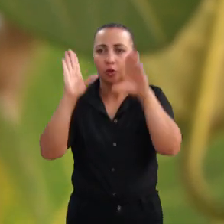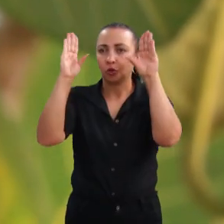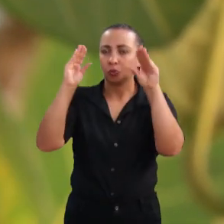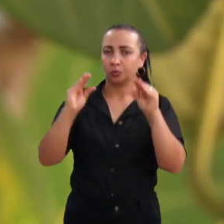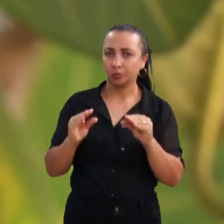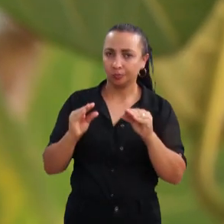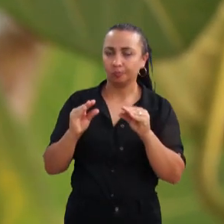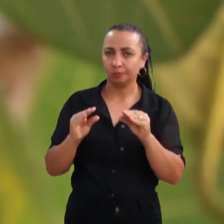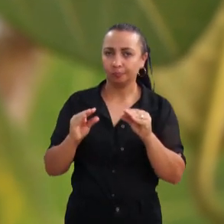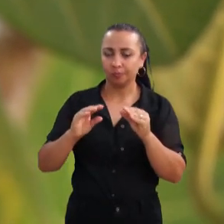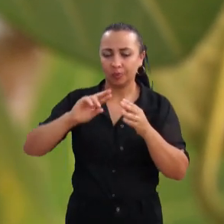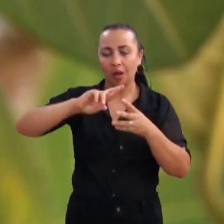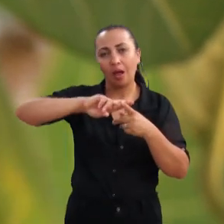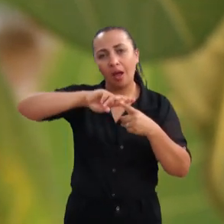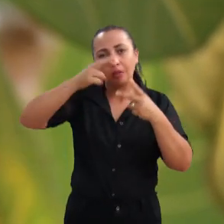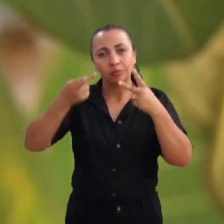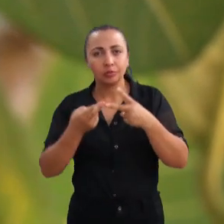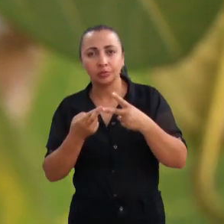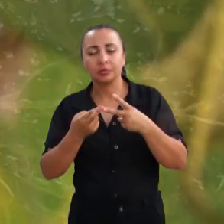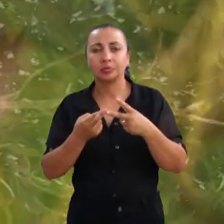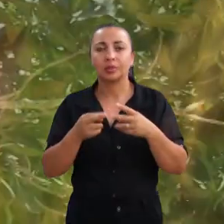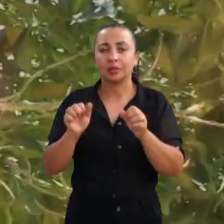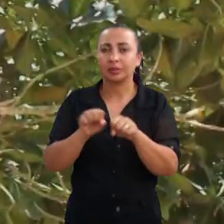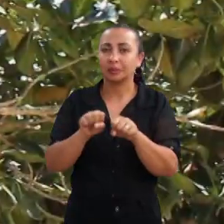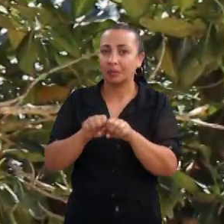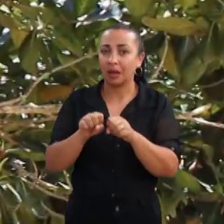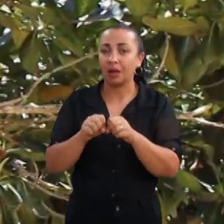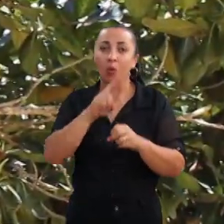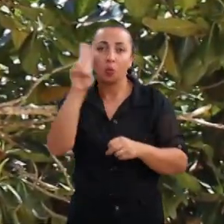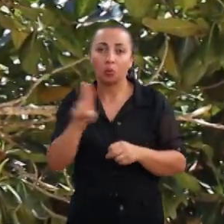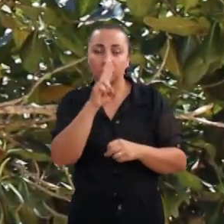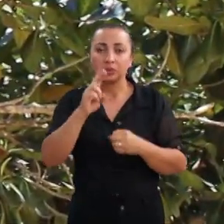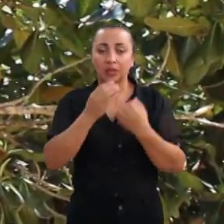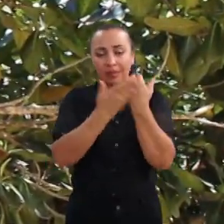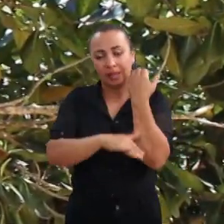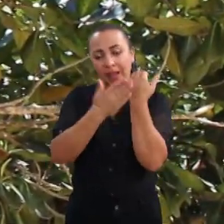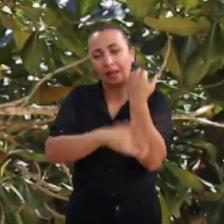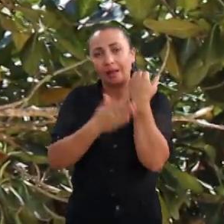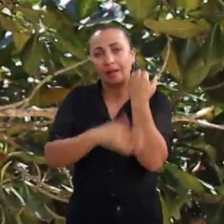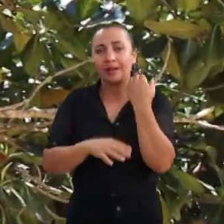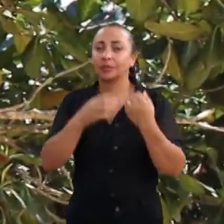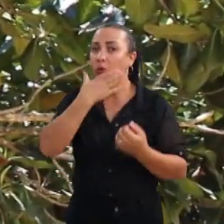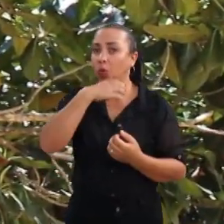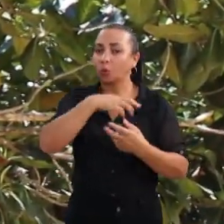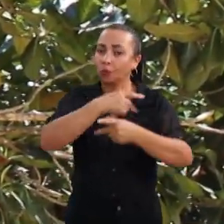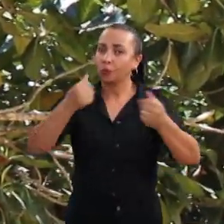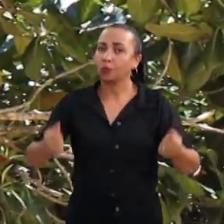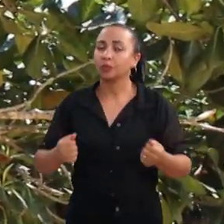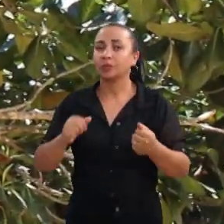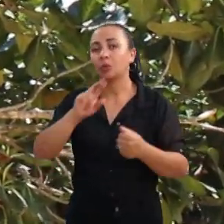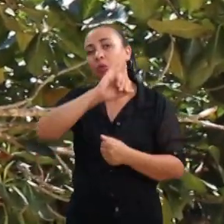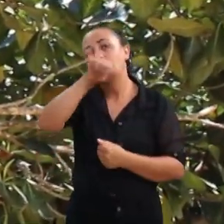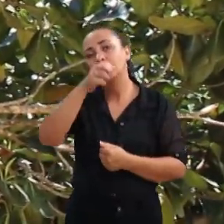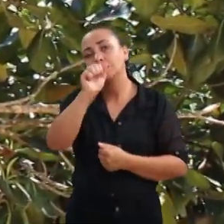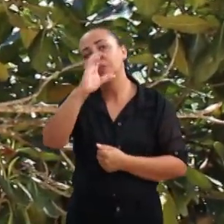reduzir resíduos agroindustriais, né, utilizando uma casca de uma fruta, que nesse caso é a jaca, que é um produto muito consumido